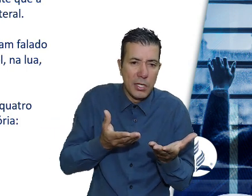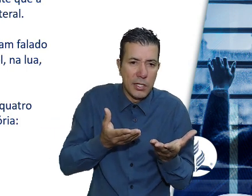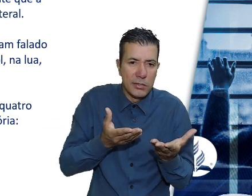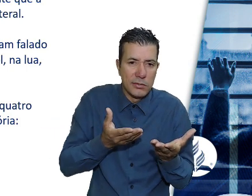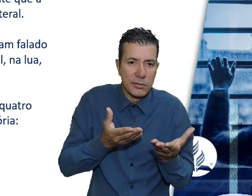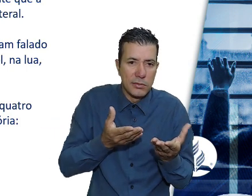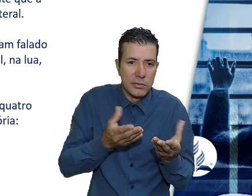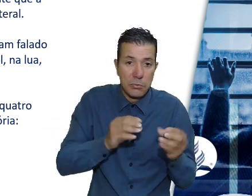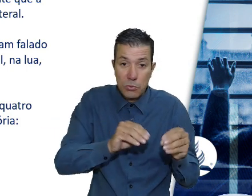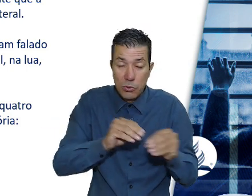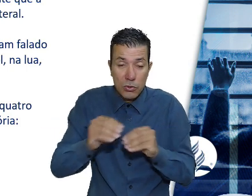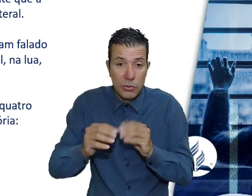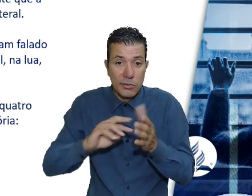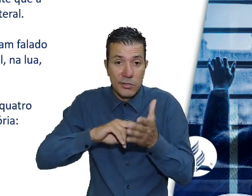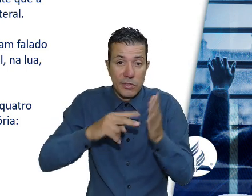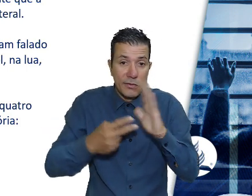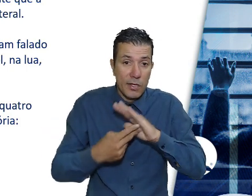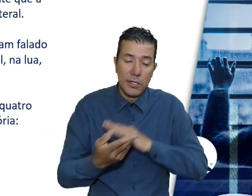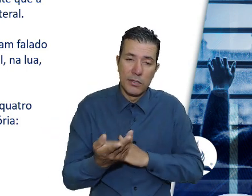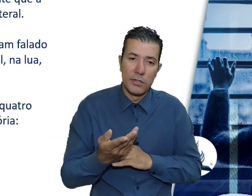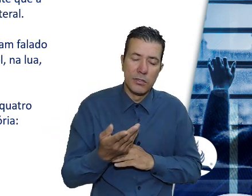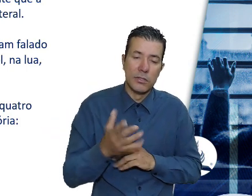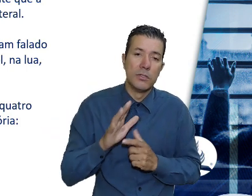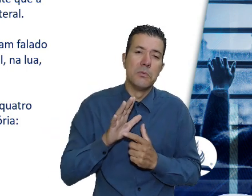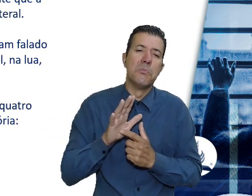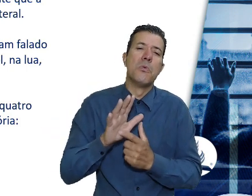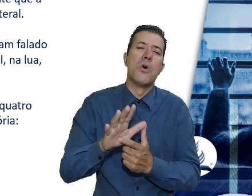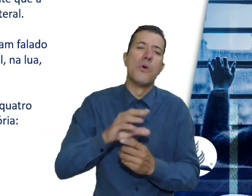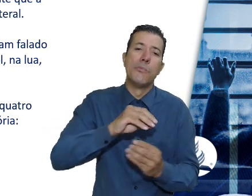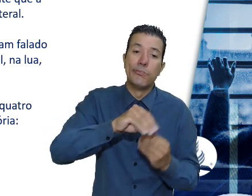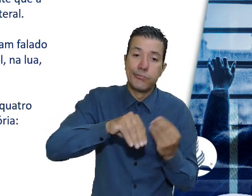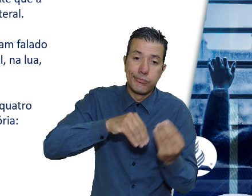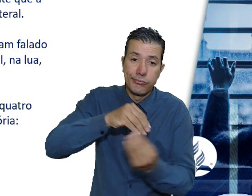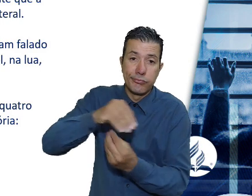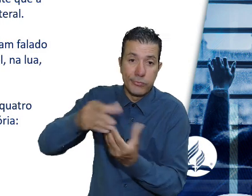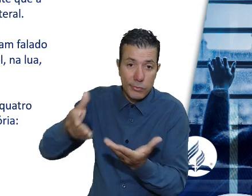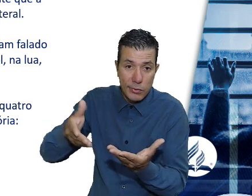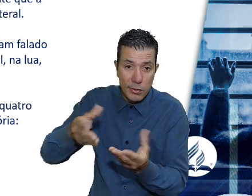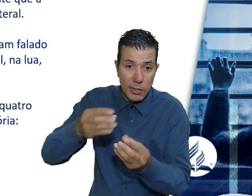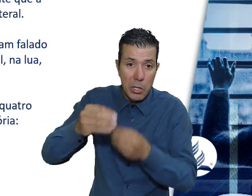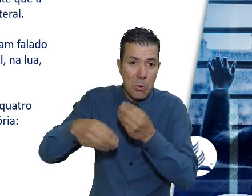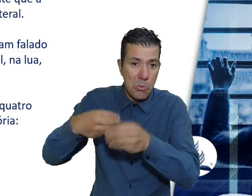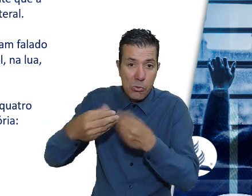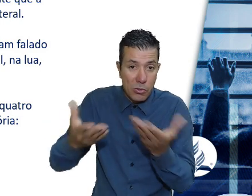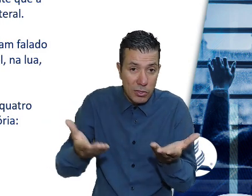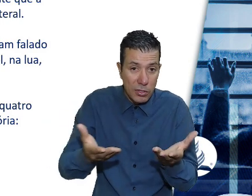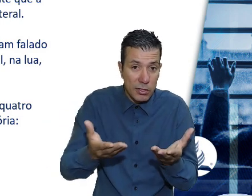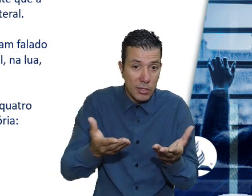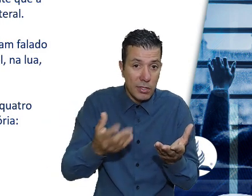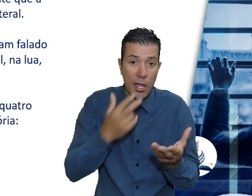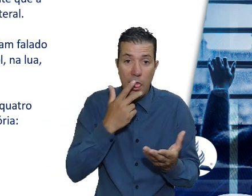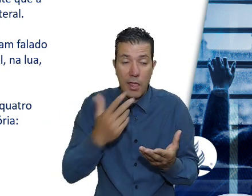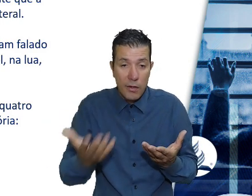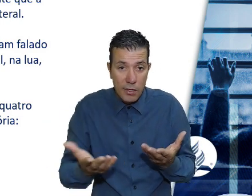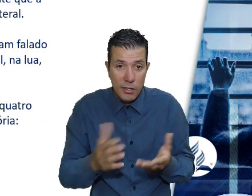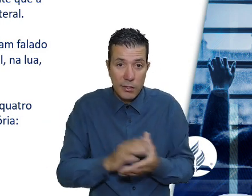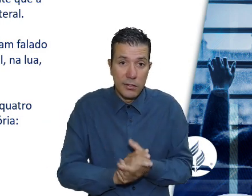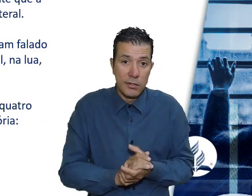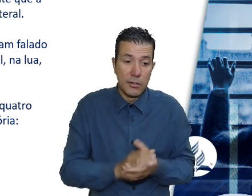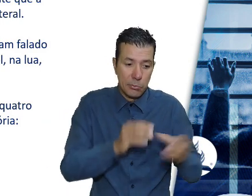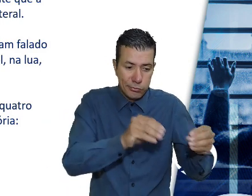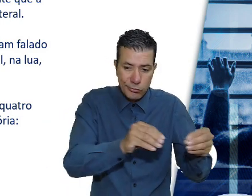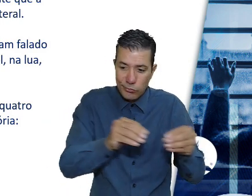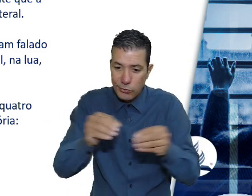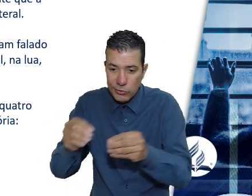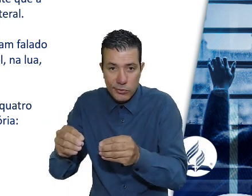ajudar? Exatamente, pastor Léo. Aqui muda um pouco a linguagem, que passa a ser um pouco mais